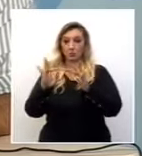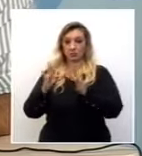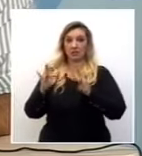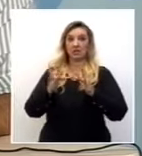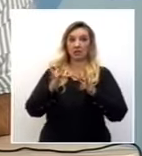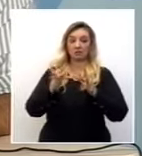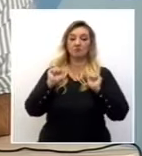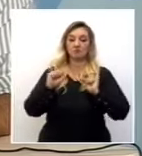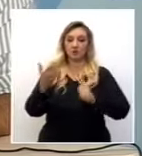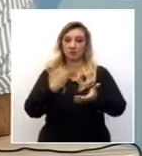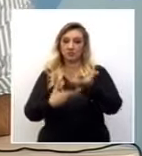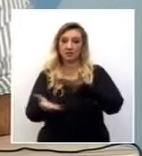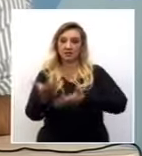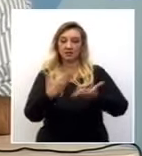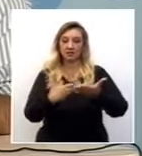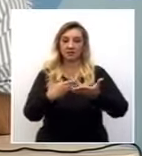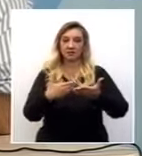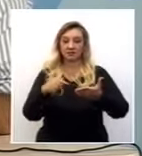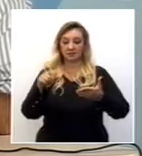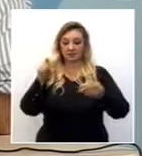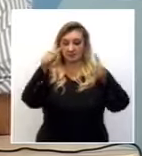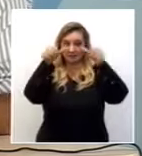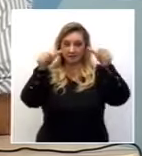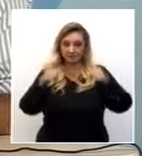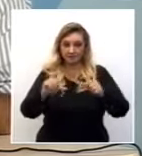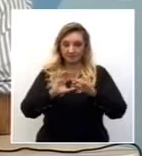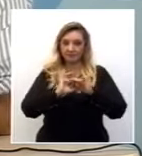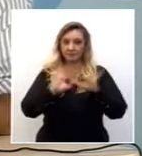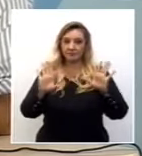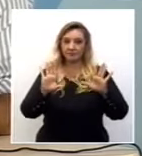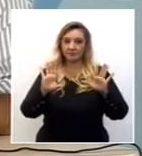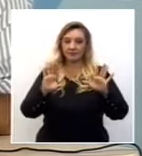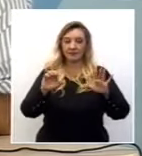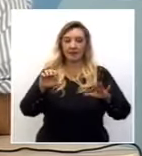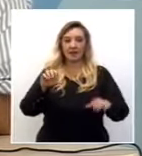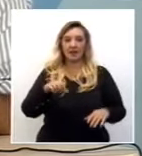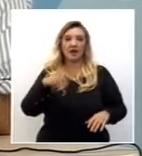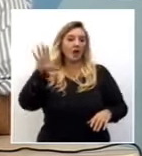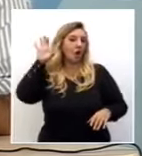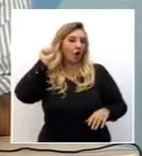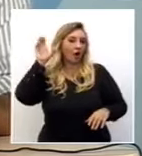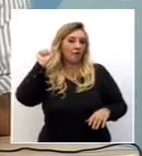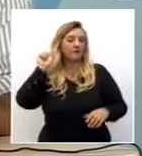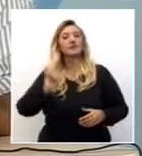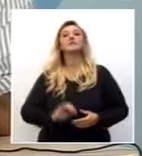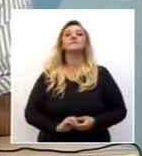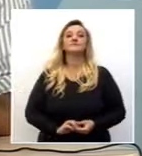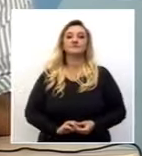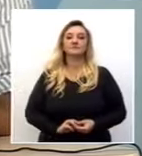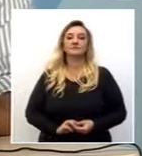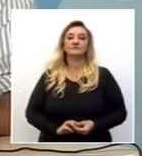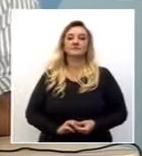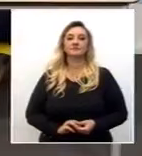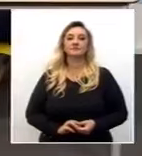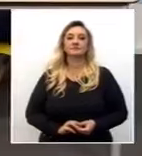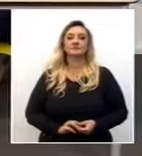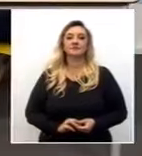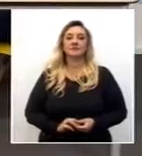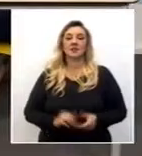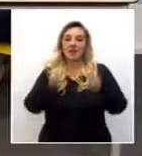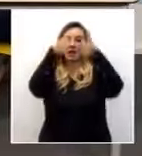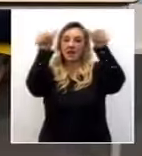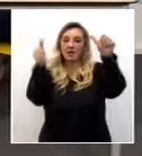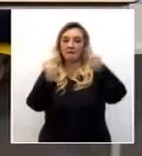fazer essa interação. Ele permite que a gente utilize o áudio, que a gente imagem, imagem, né?